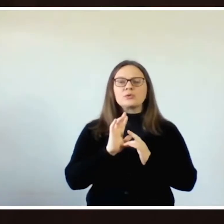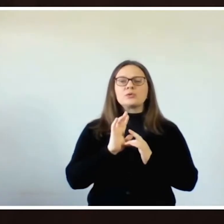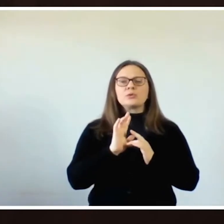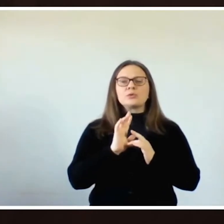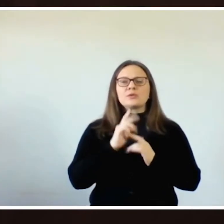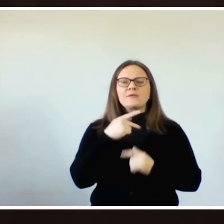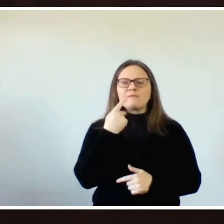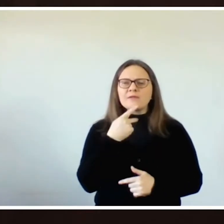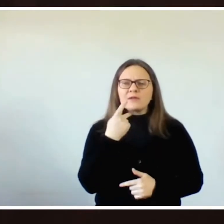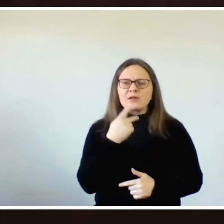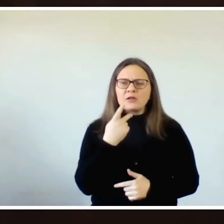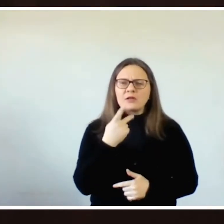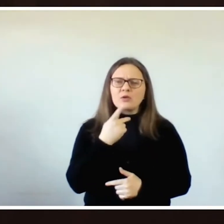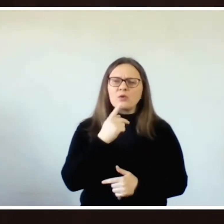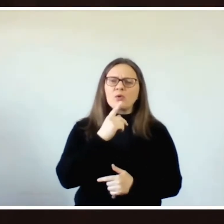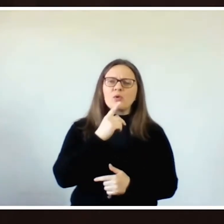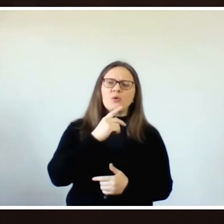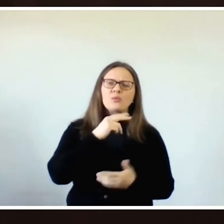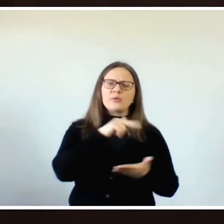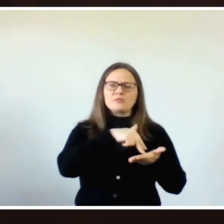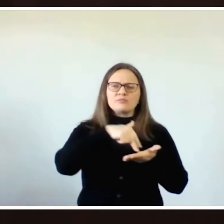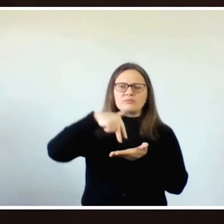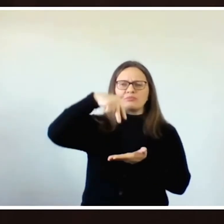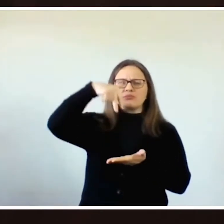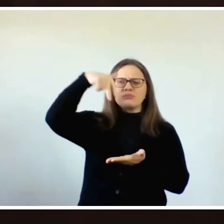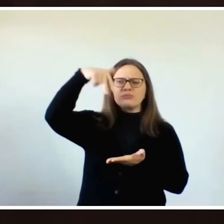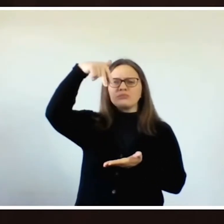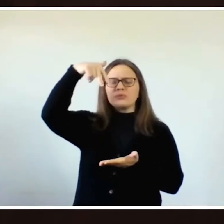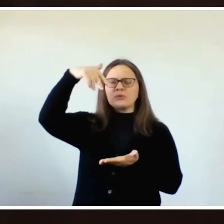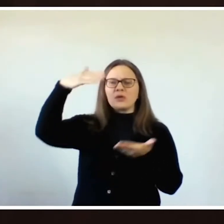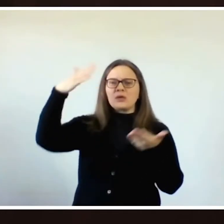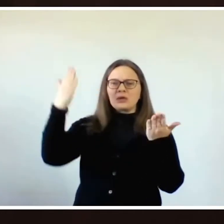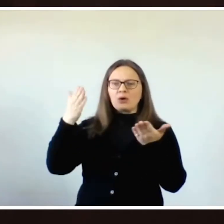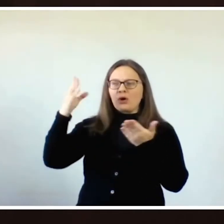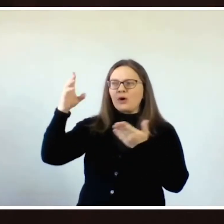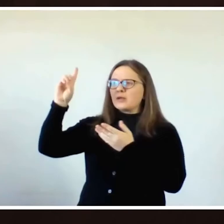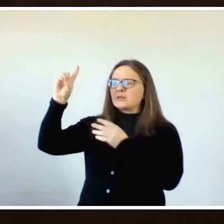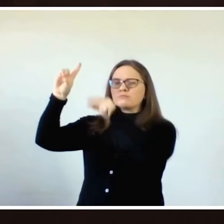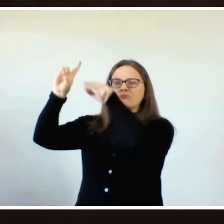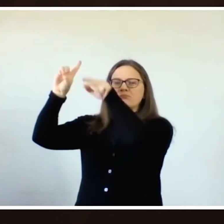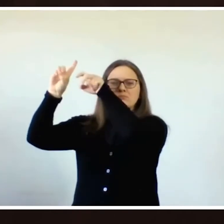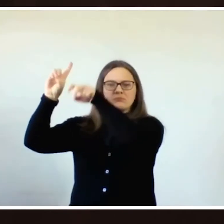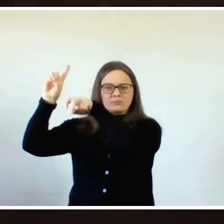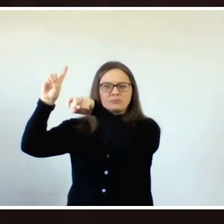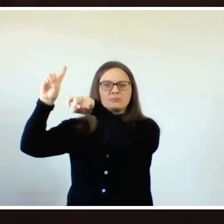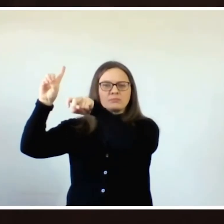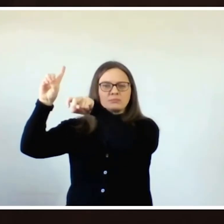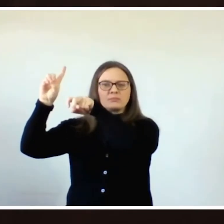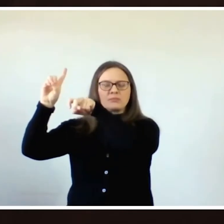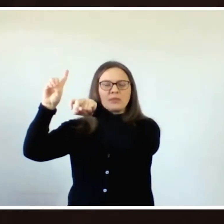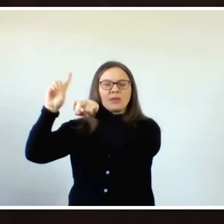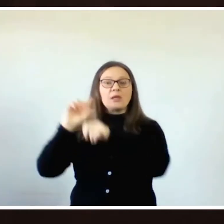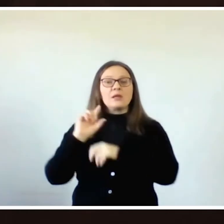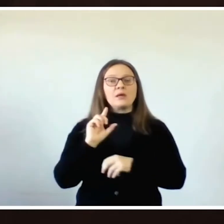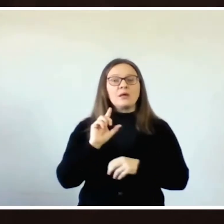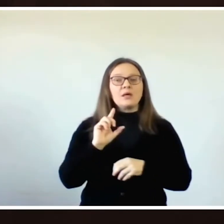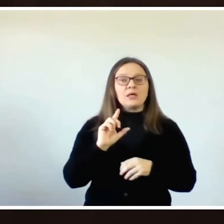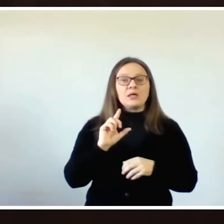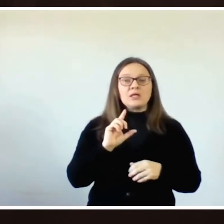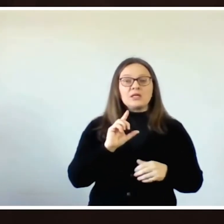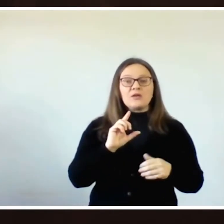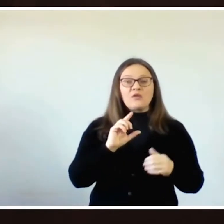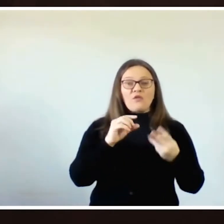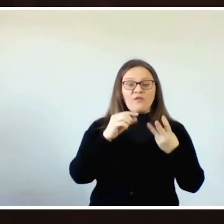céu e assentou-se à destra de Deus. Isso, o Filho, depois de ter feito todo o trabalho aqui na terra,